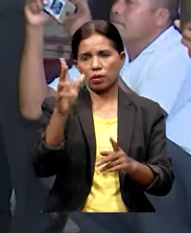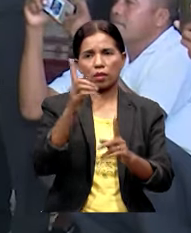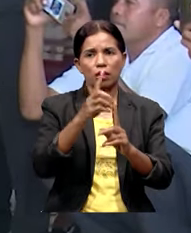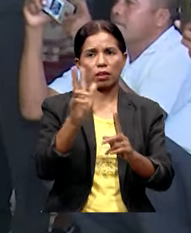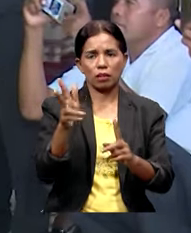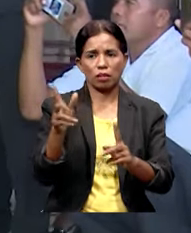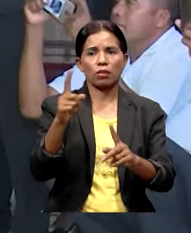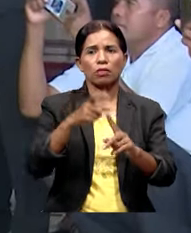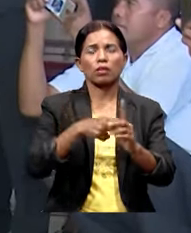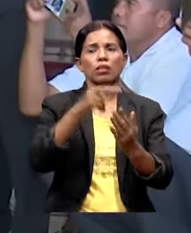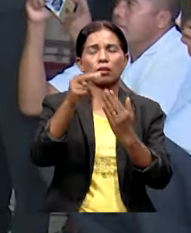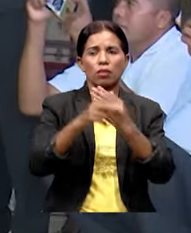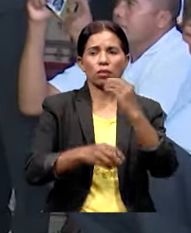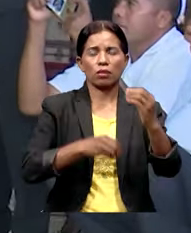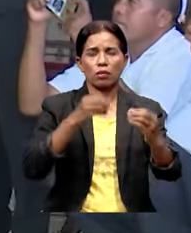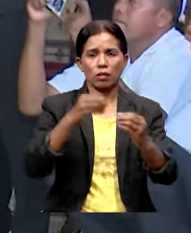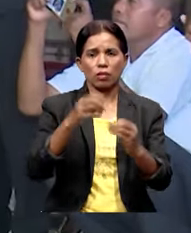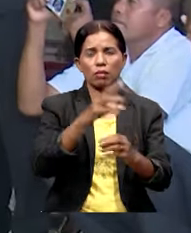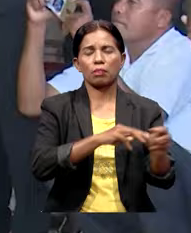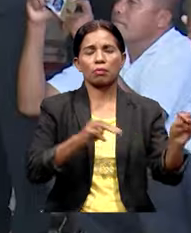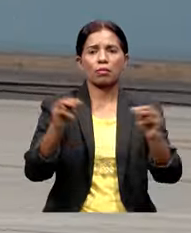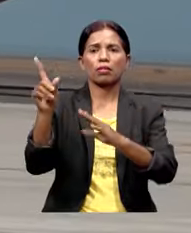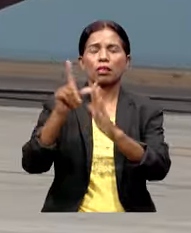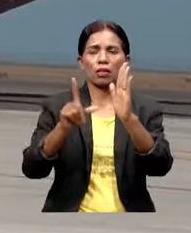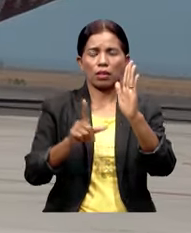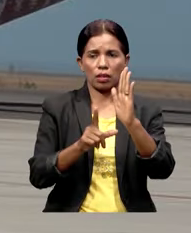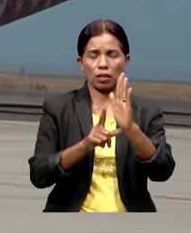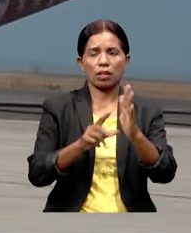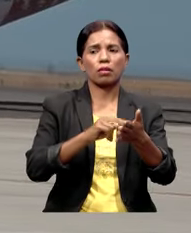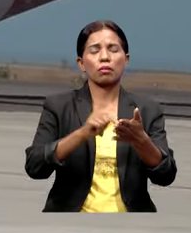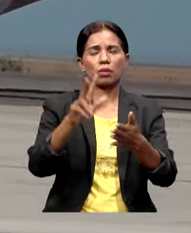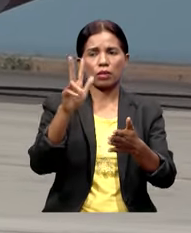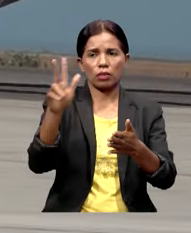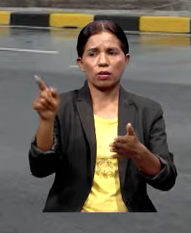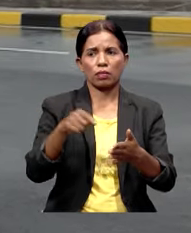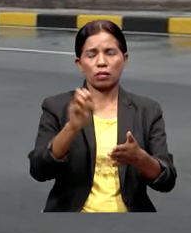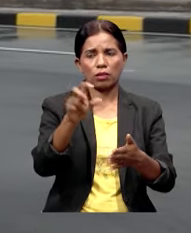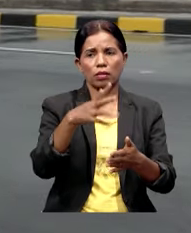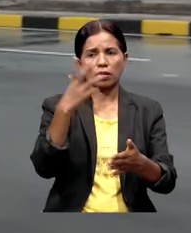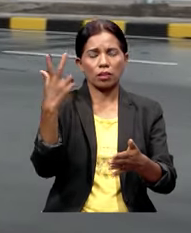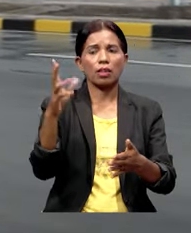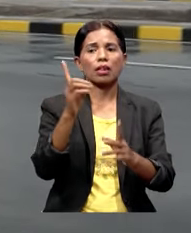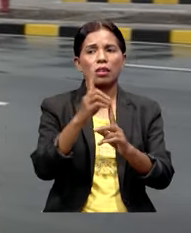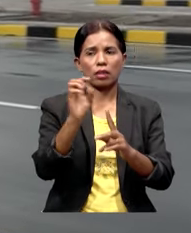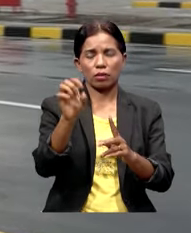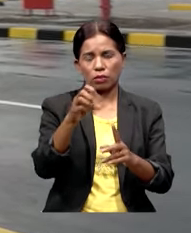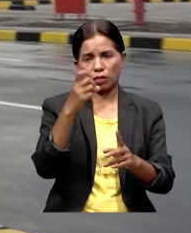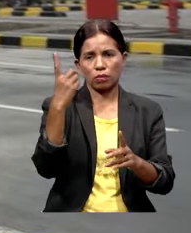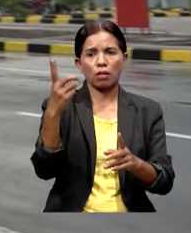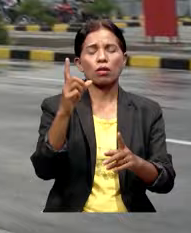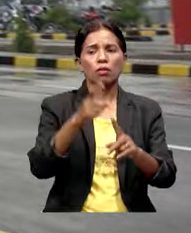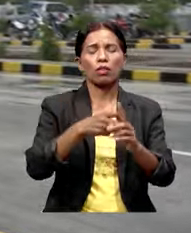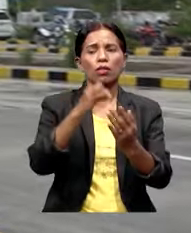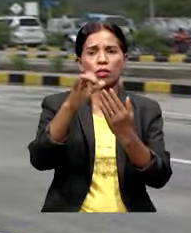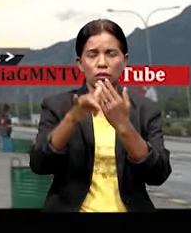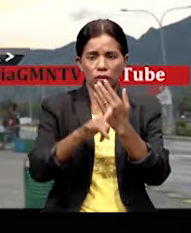Fula Novembro, relativo à terceira alteração da lei número Tolo para Rihundrua Sanolo Recinhat, Loron Sanolo Recinhualo, Fula Junho, nebe